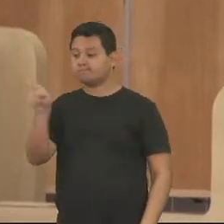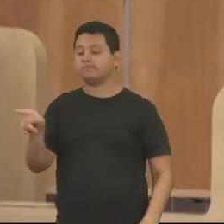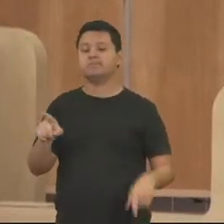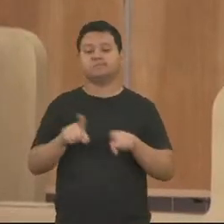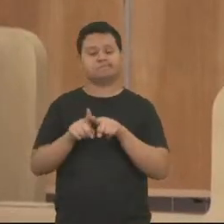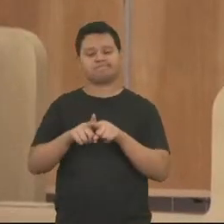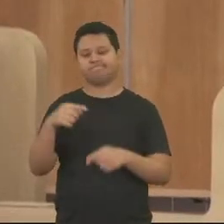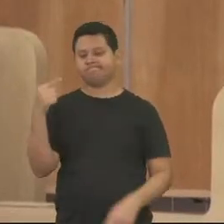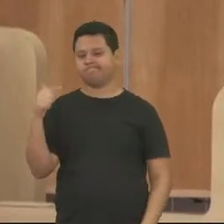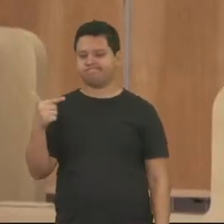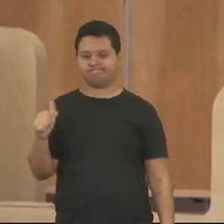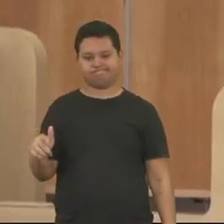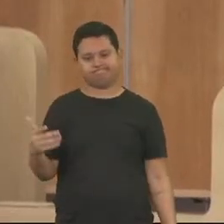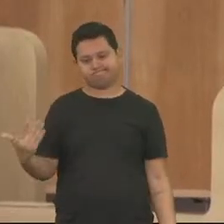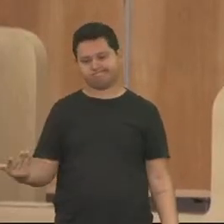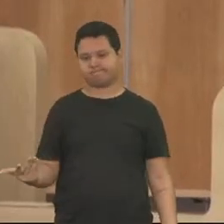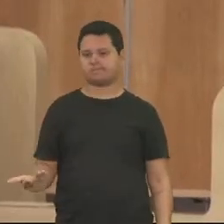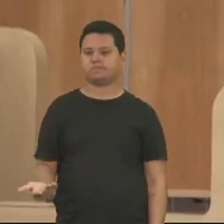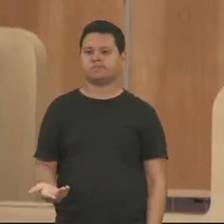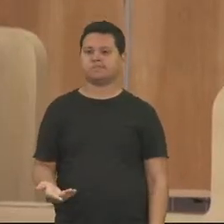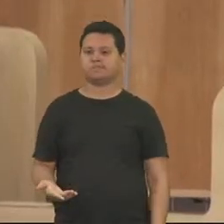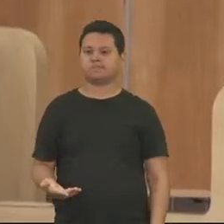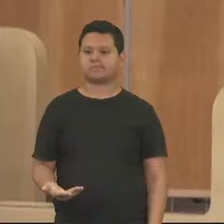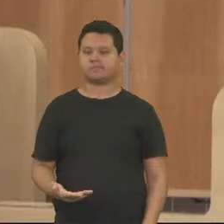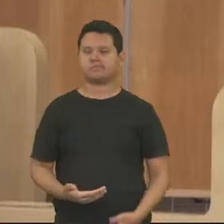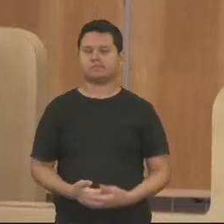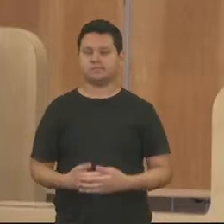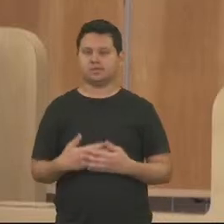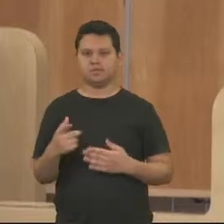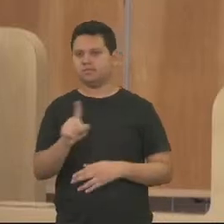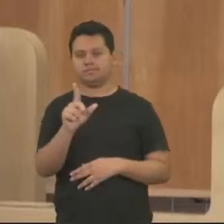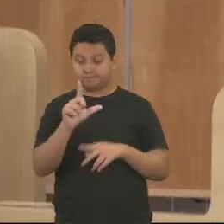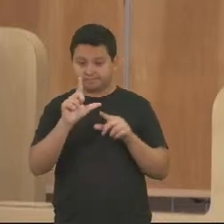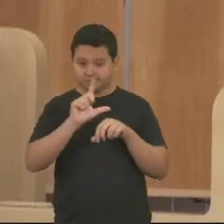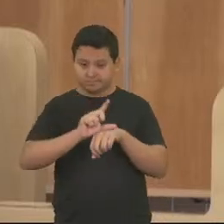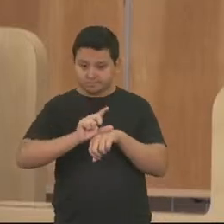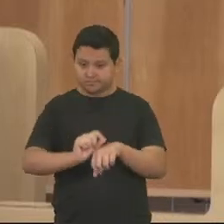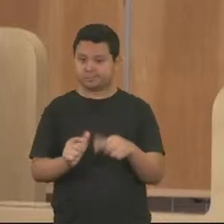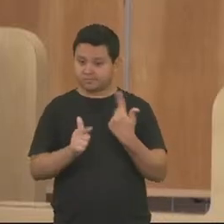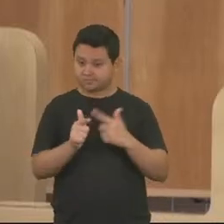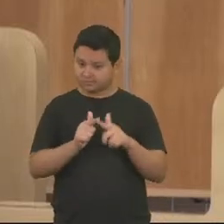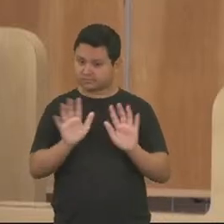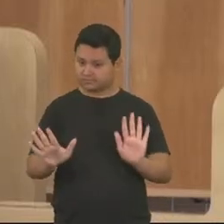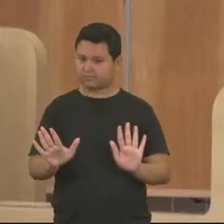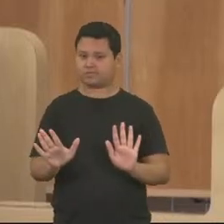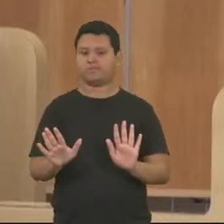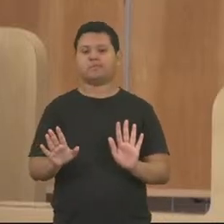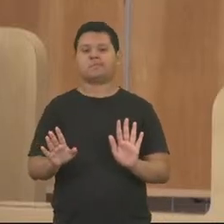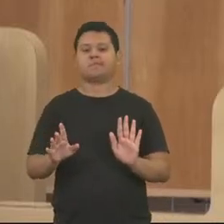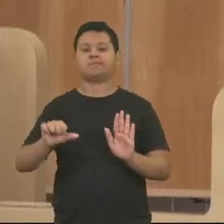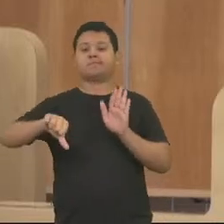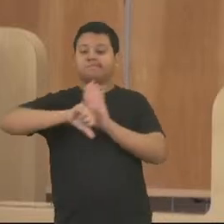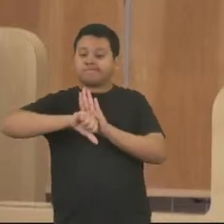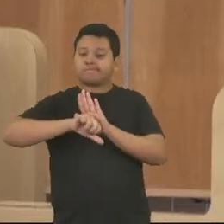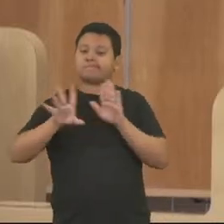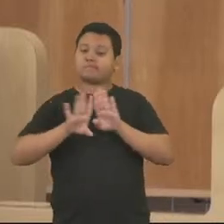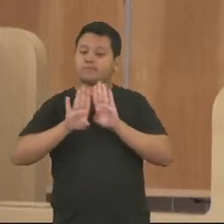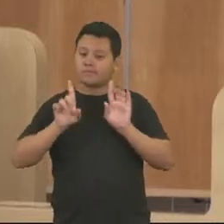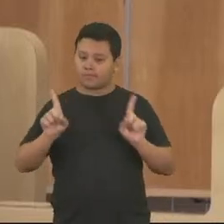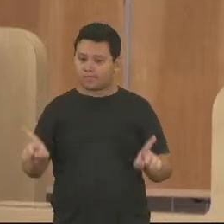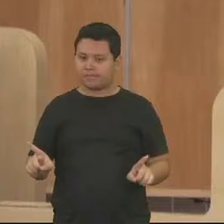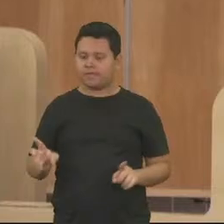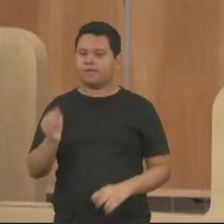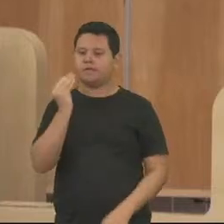porque não tinha alternativas, né, e aqui eu não estou minimizando uma atuação criminosa, mas